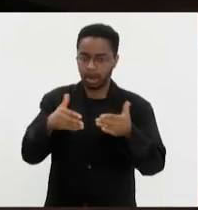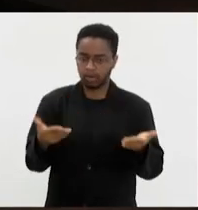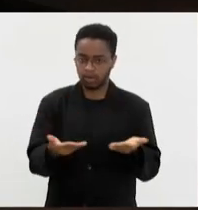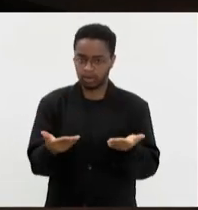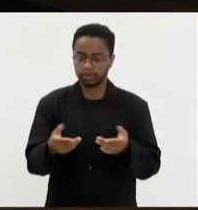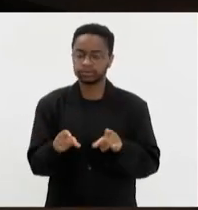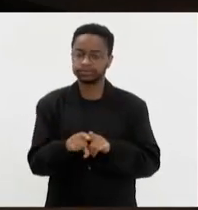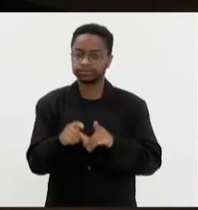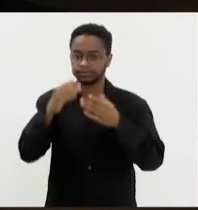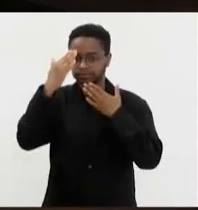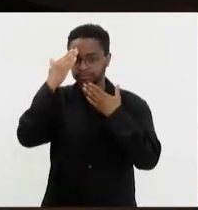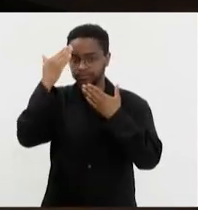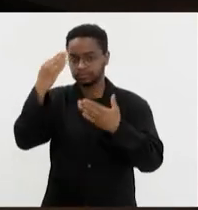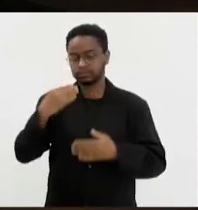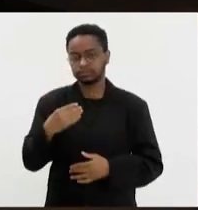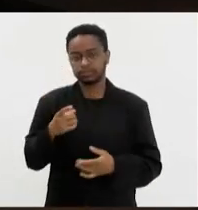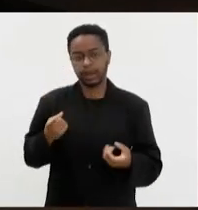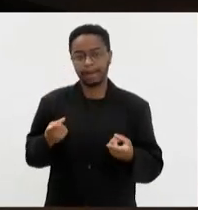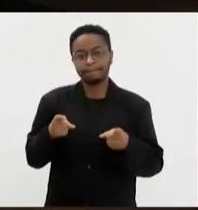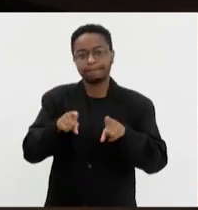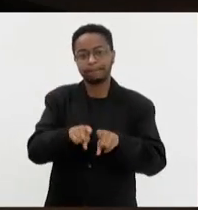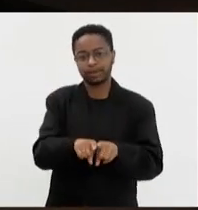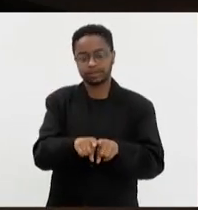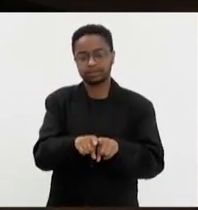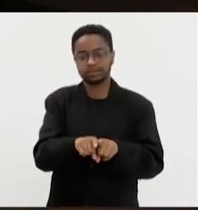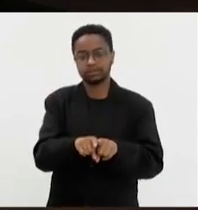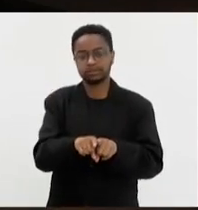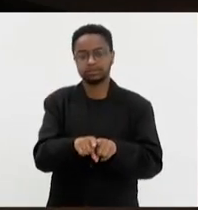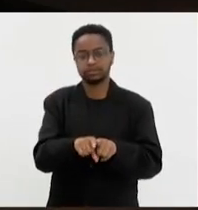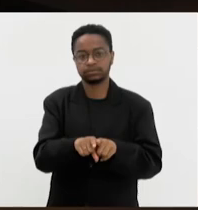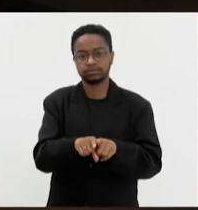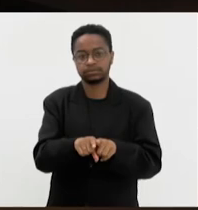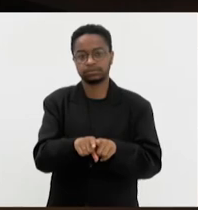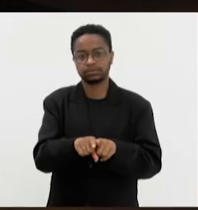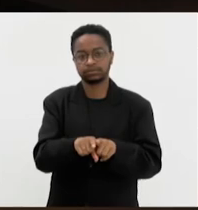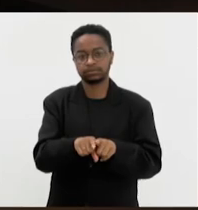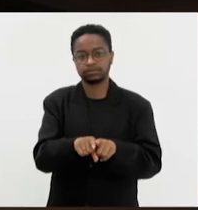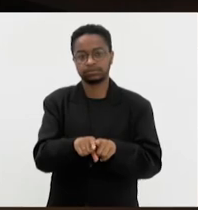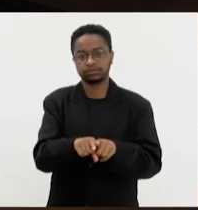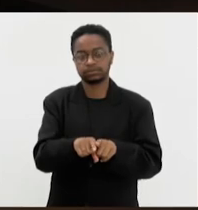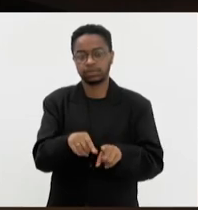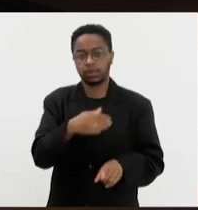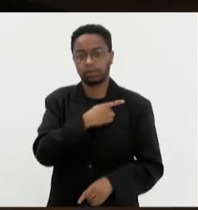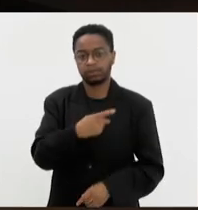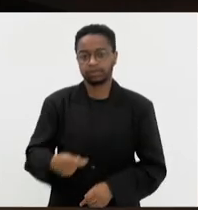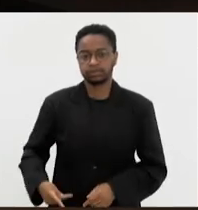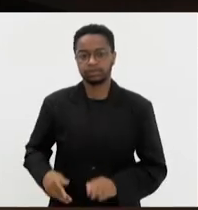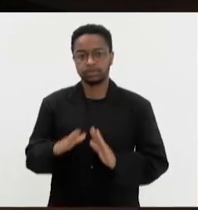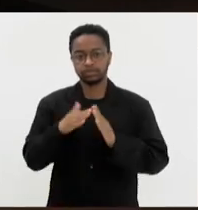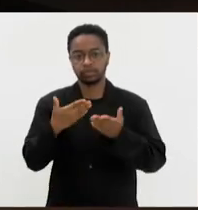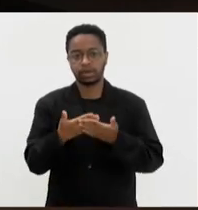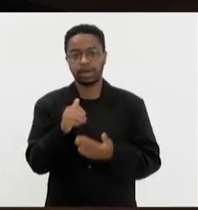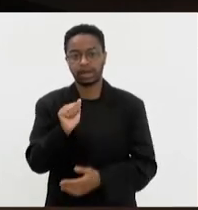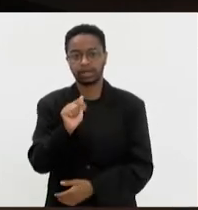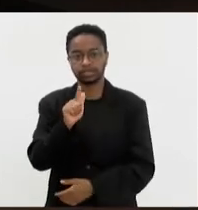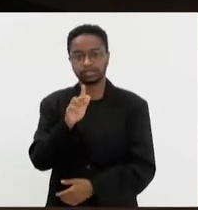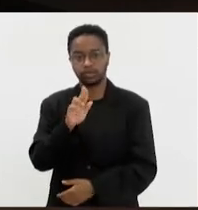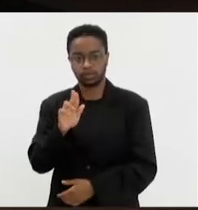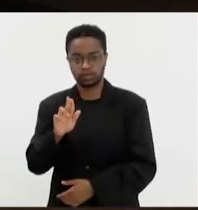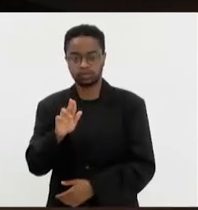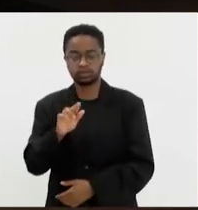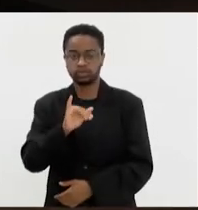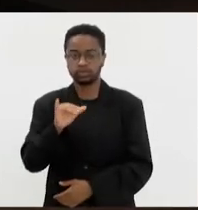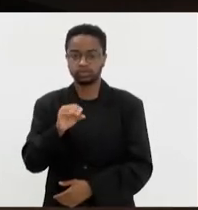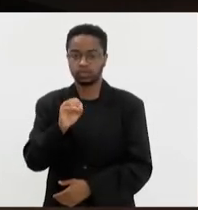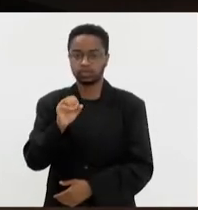e agradecer também a parceria do nosso presidente da escola da AGU Dr